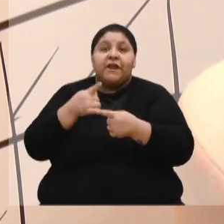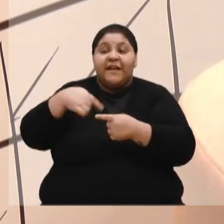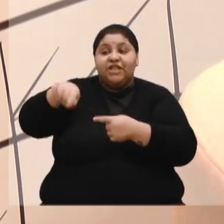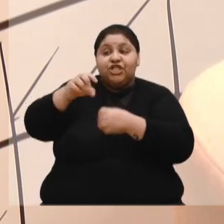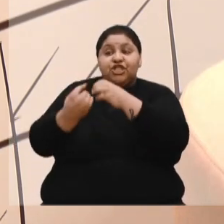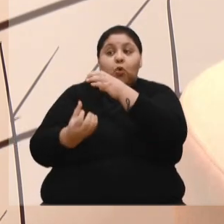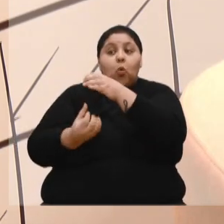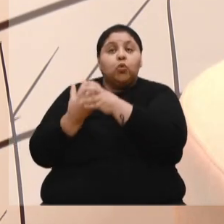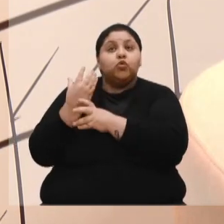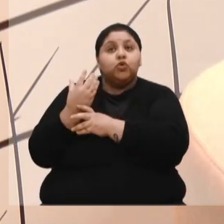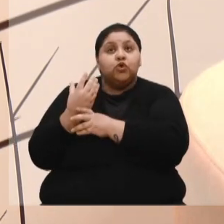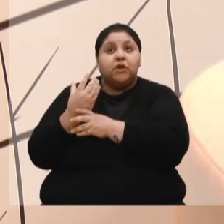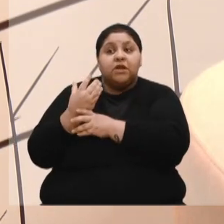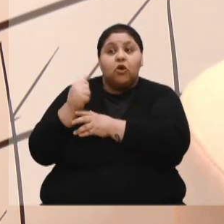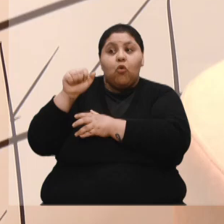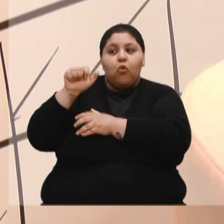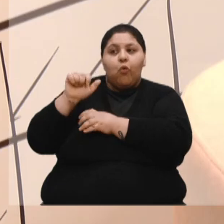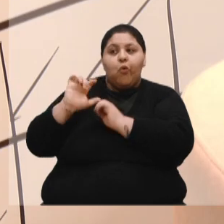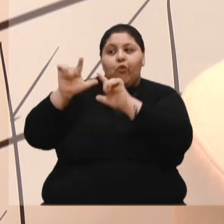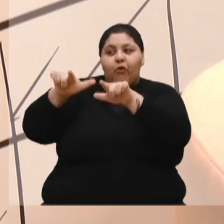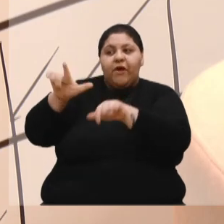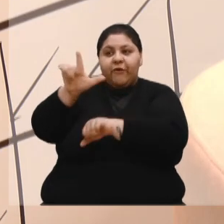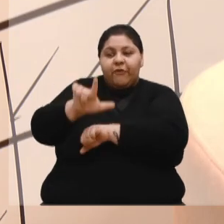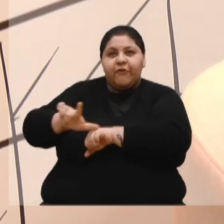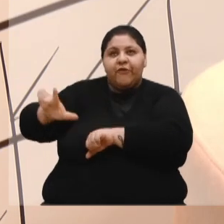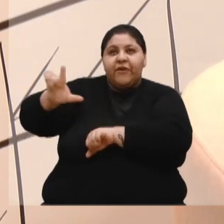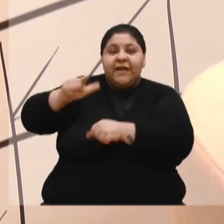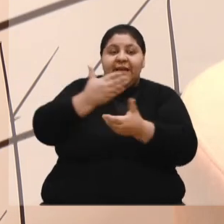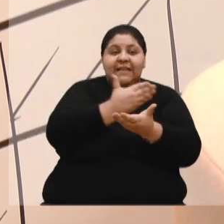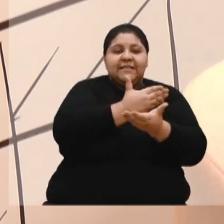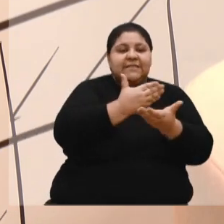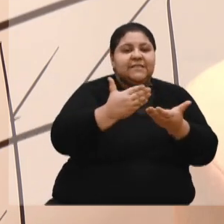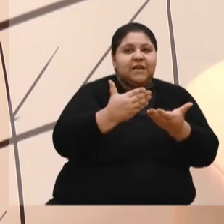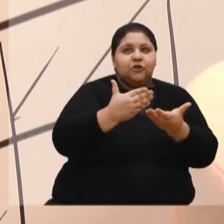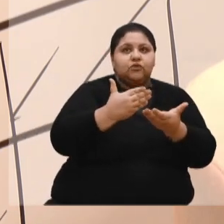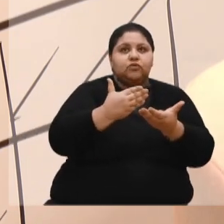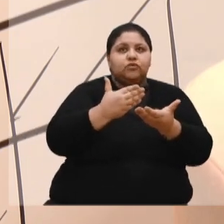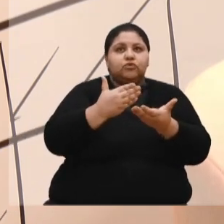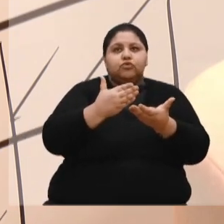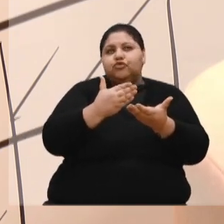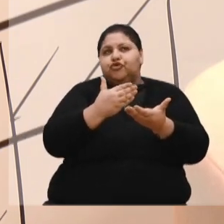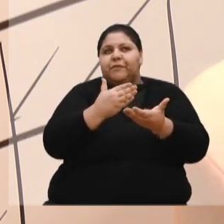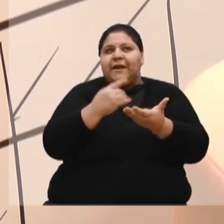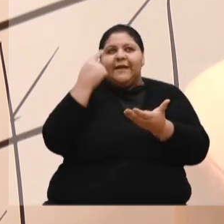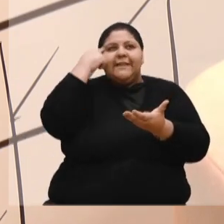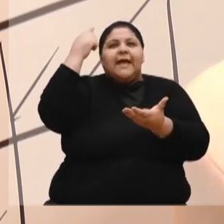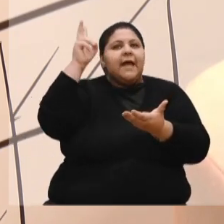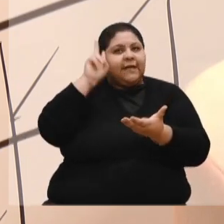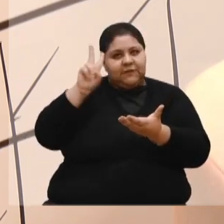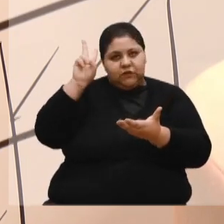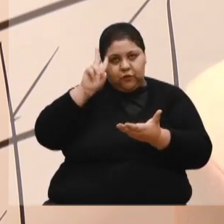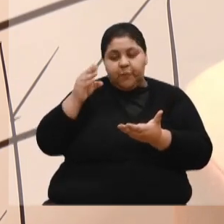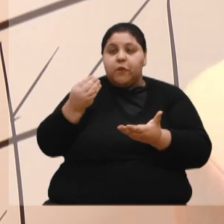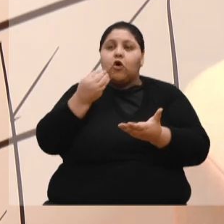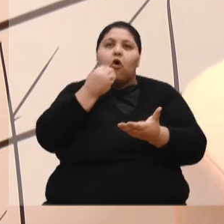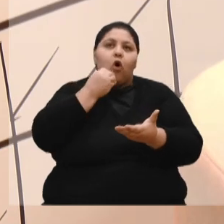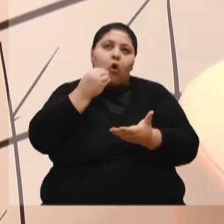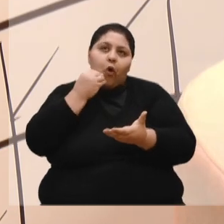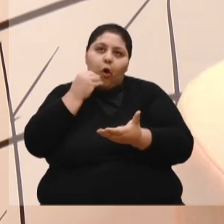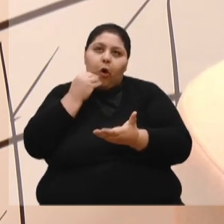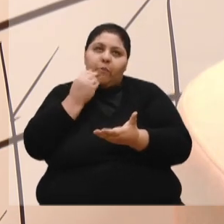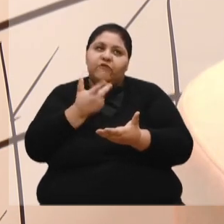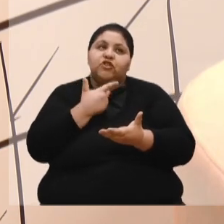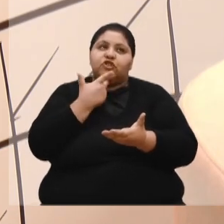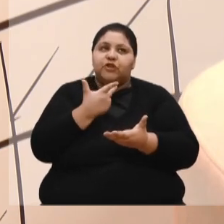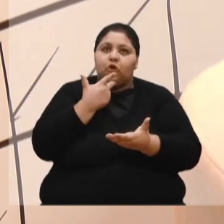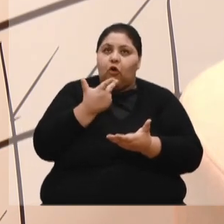Portanto, a gente constitui aqui um campo literário a partir de um fato histórico. E, naturalmente, que ao colocar uma menina